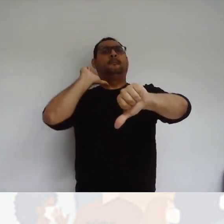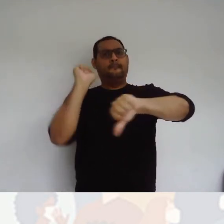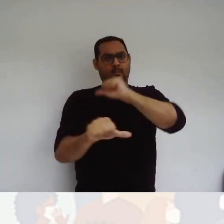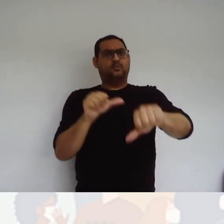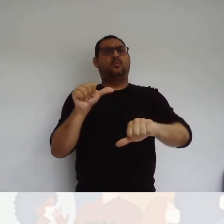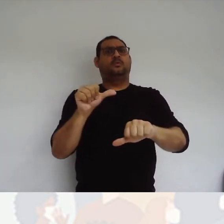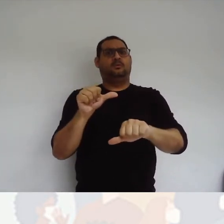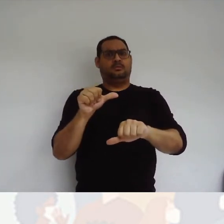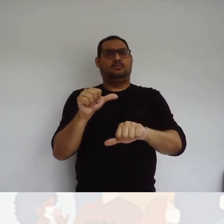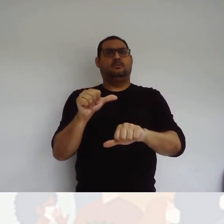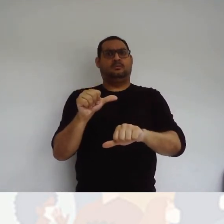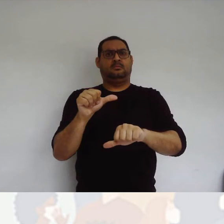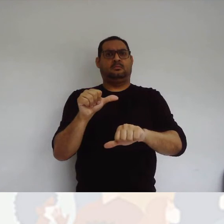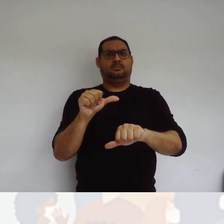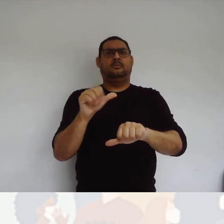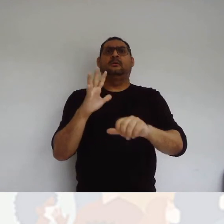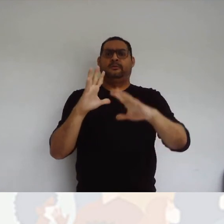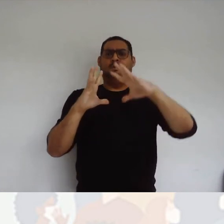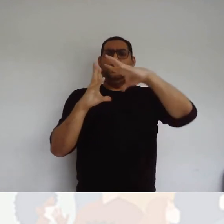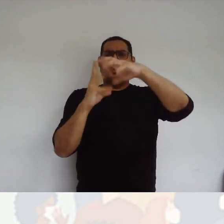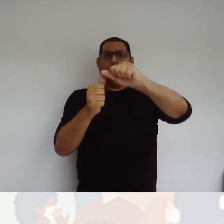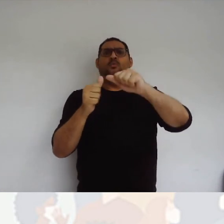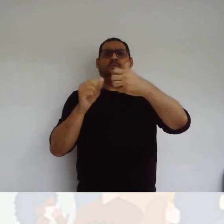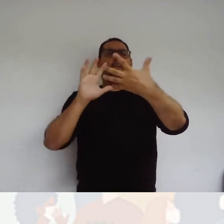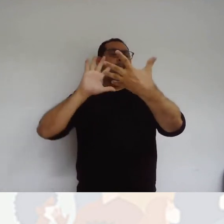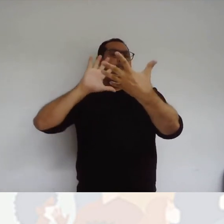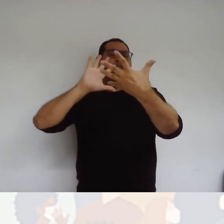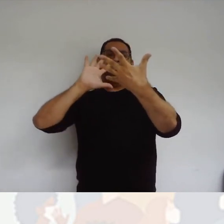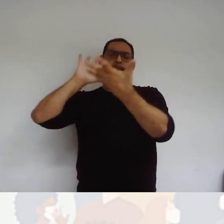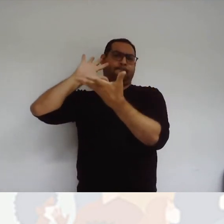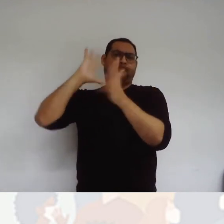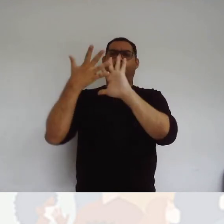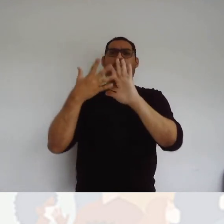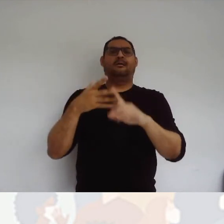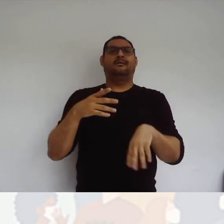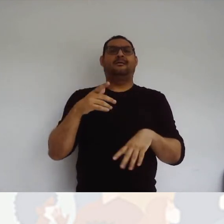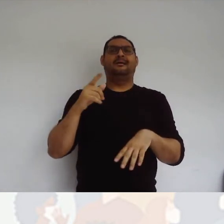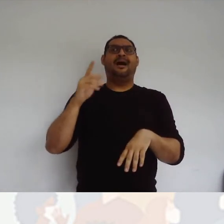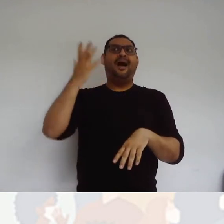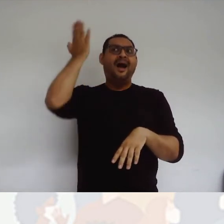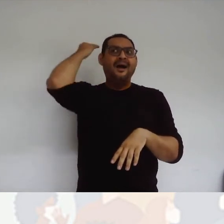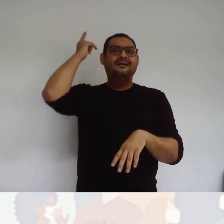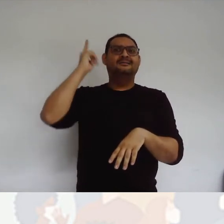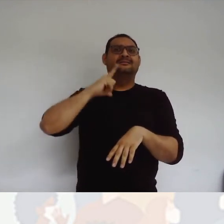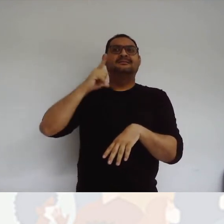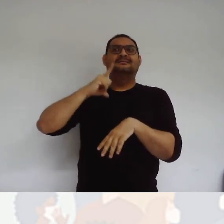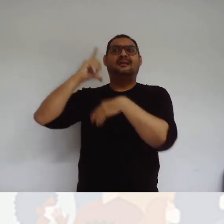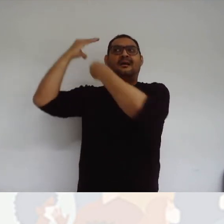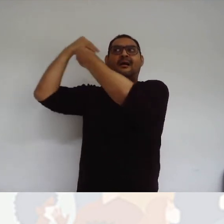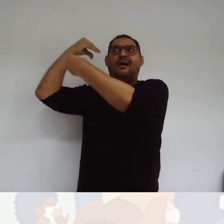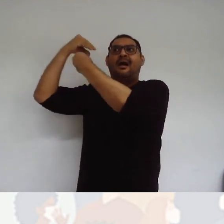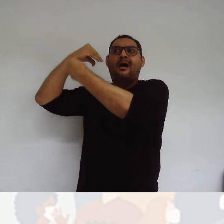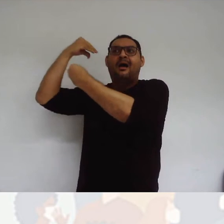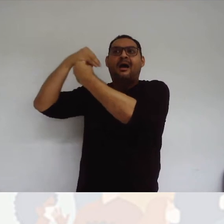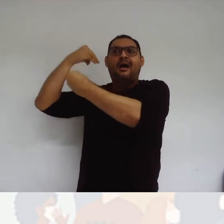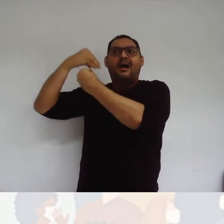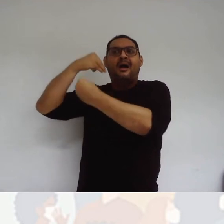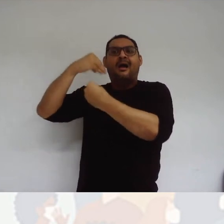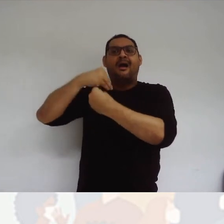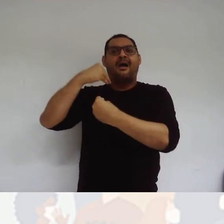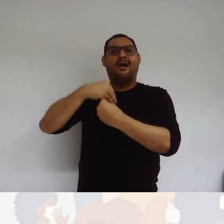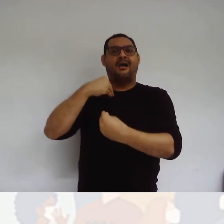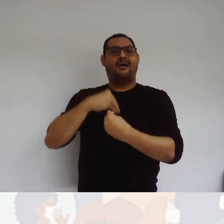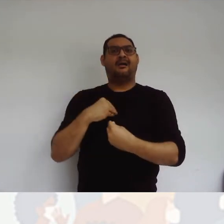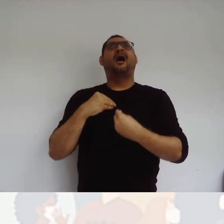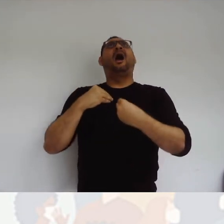Nem todas as ideias, nem todas as filosofias que nos trouxeram até aqui me parecem interessantes para a